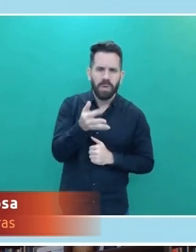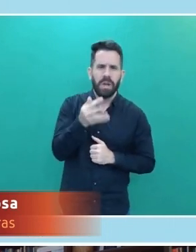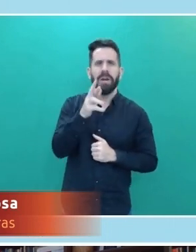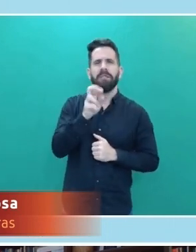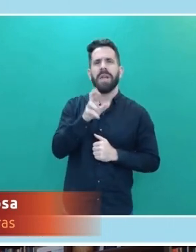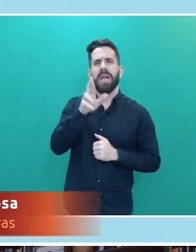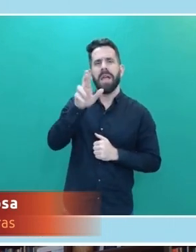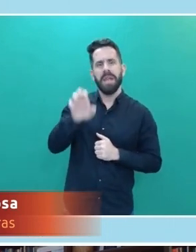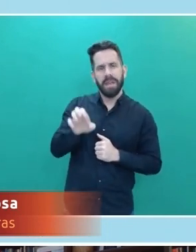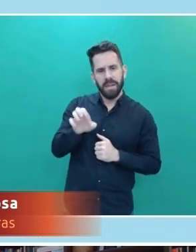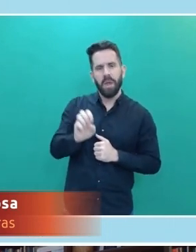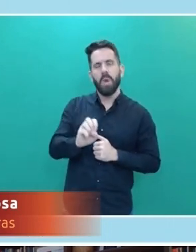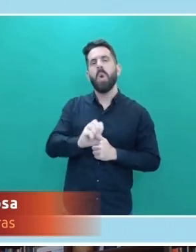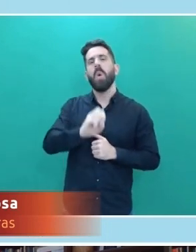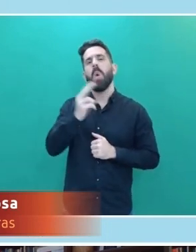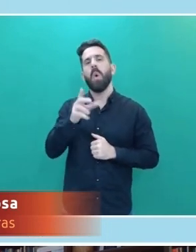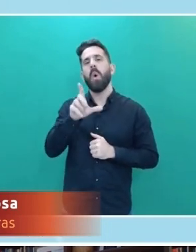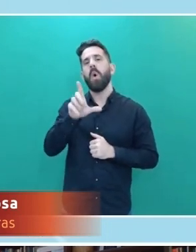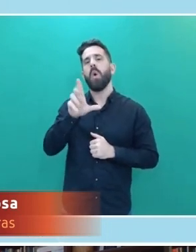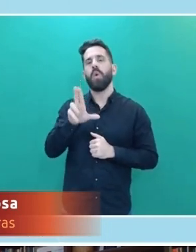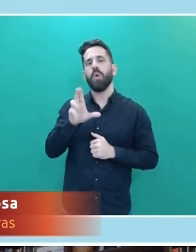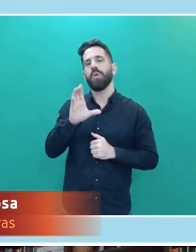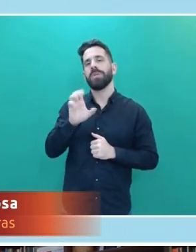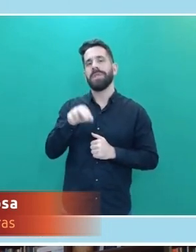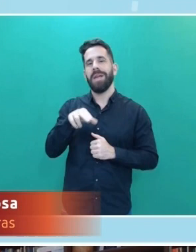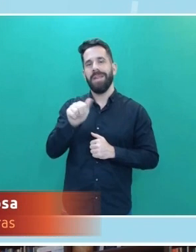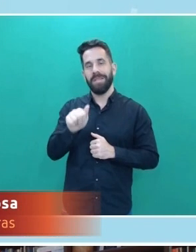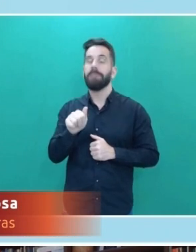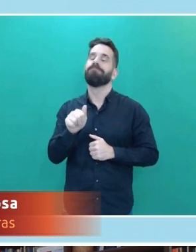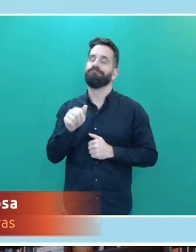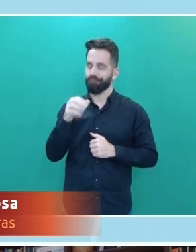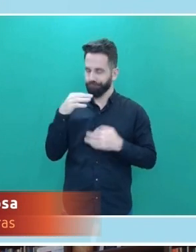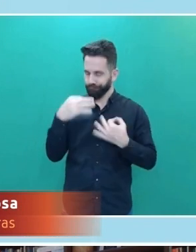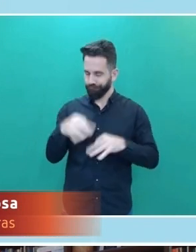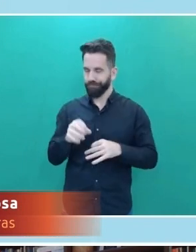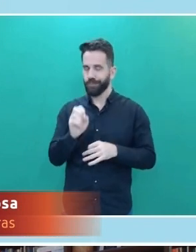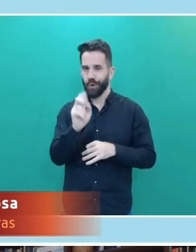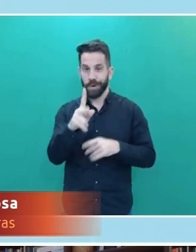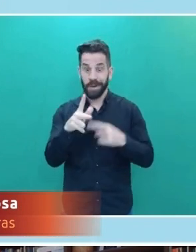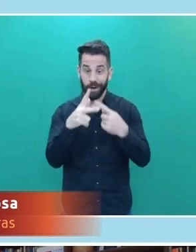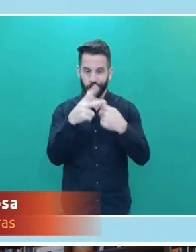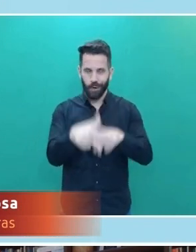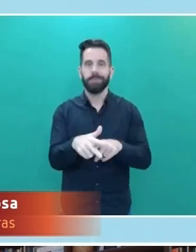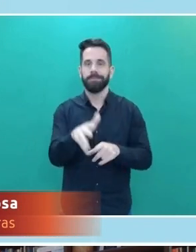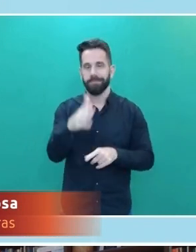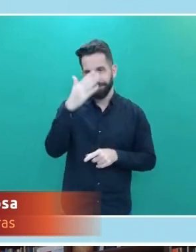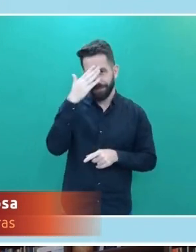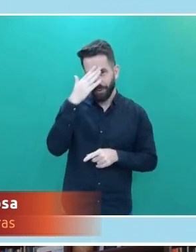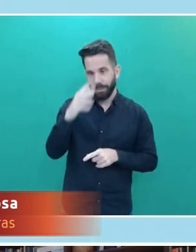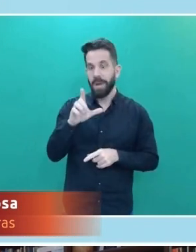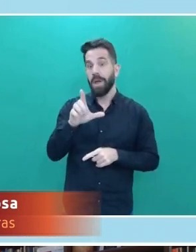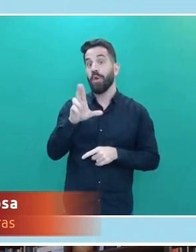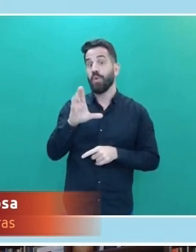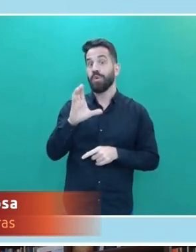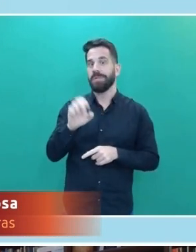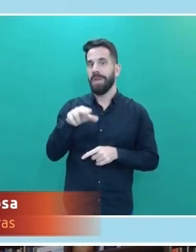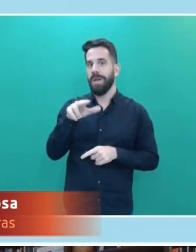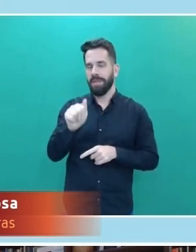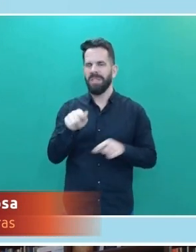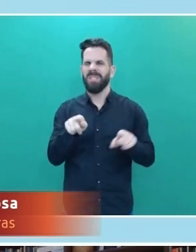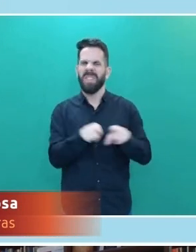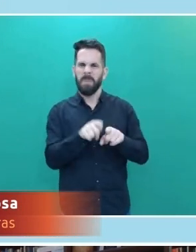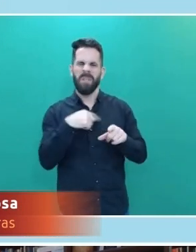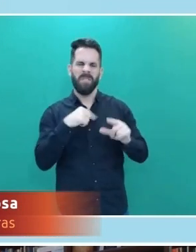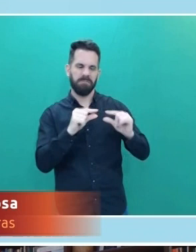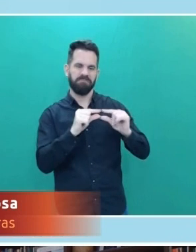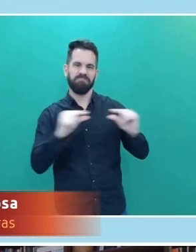Andréa Lucena? André Lucena. Então tá bom, vou até me corrigir aqui, professora Andréa Lucena, vou pedir para daqui a pouco o Carlos também corrigir